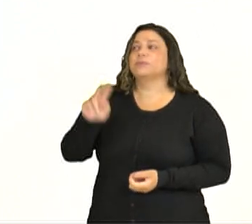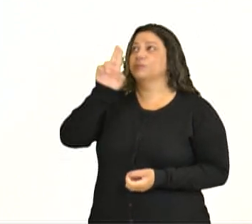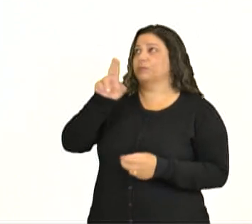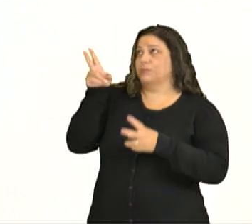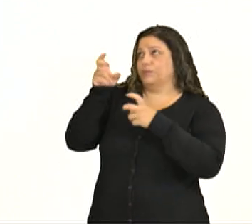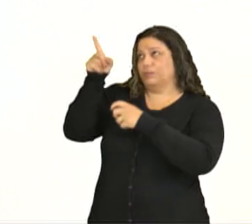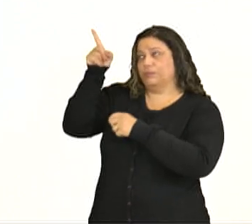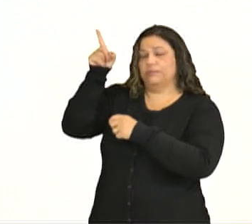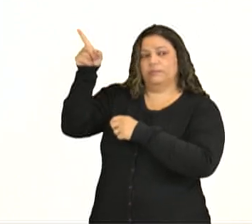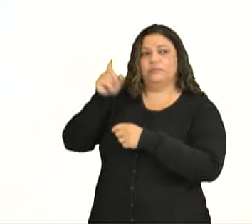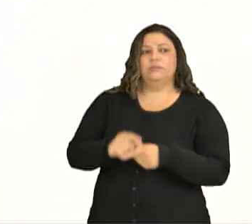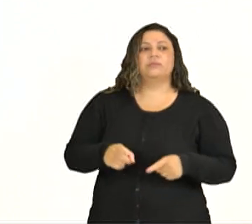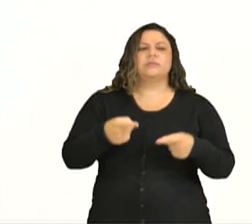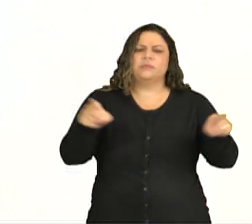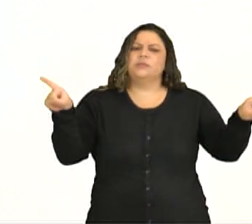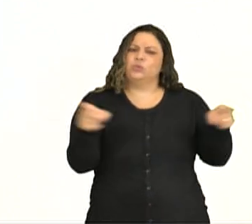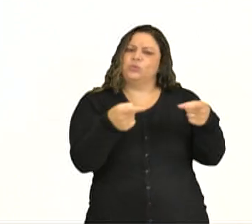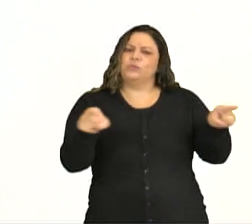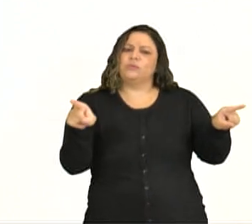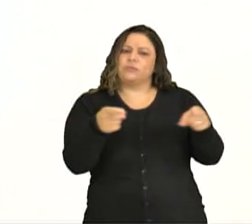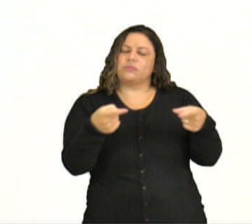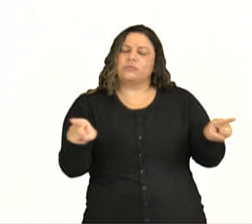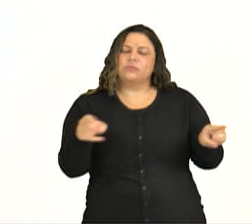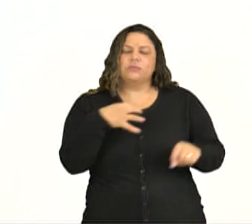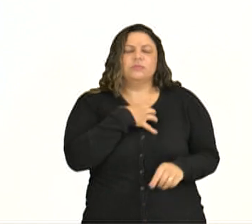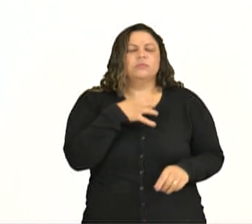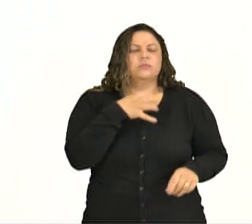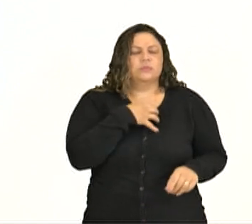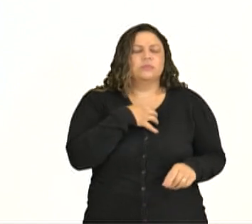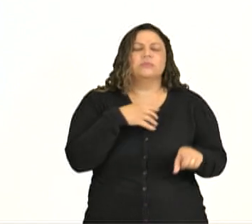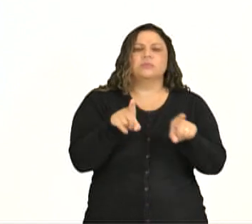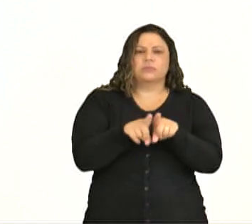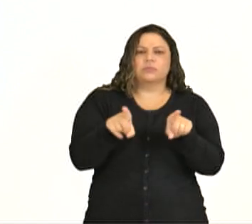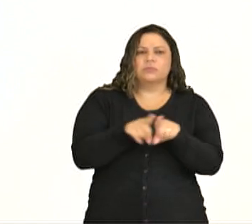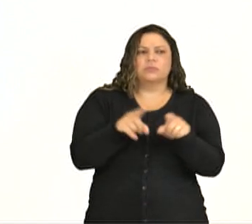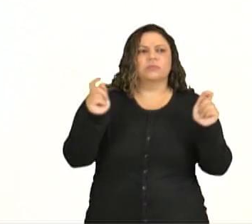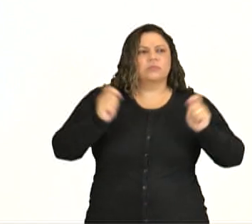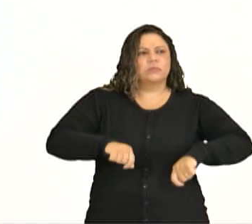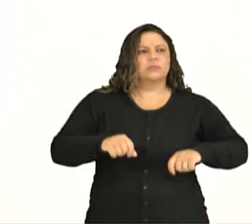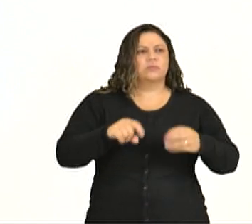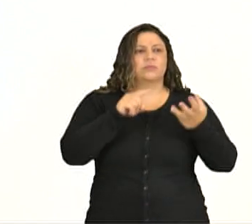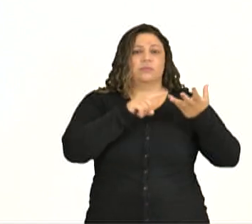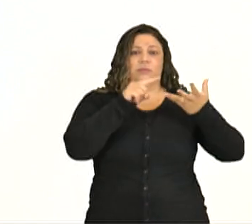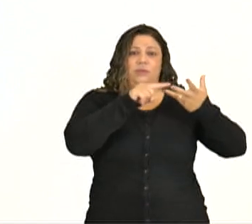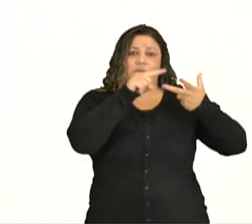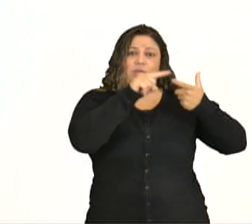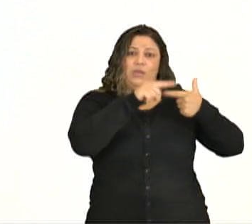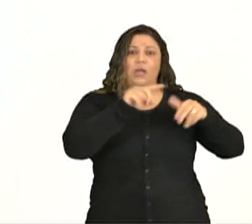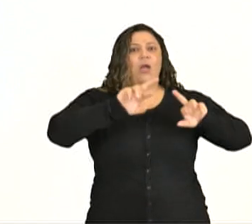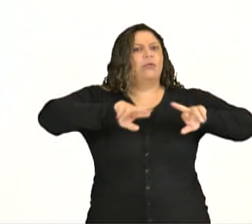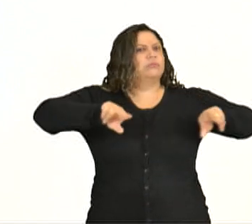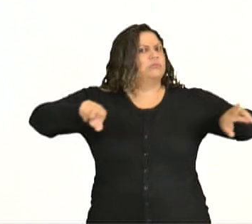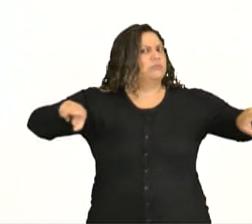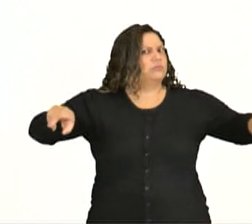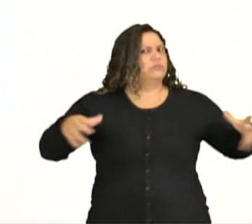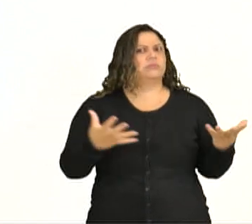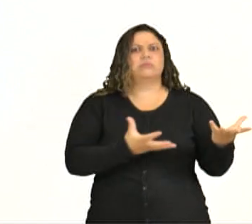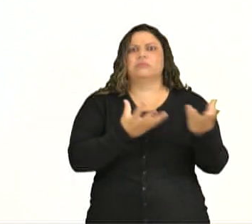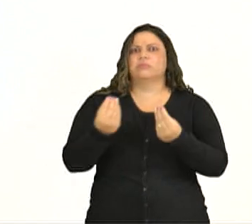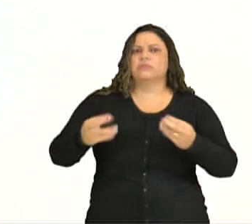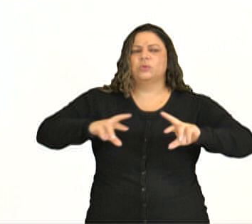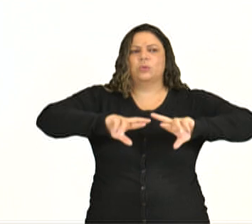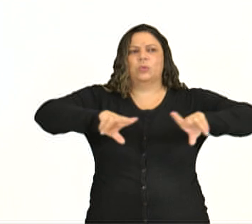E tem alguns ritmos também que o berimbau faz. Então tem o ritmo Angola, olha para vocês verem a infinidade, um monte que